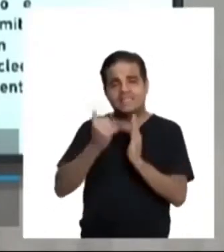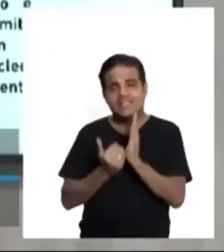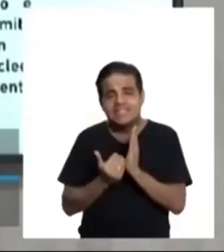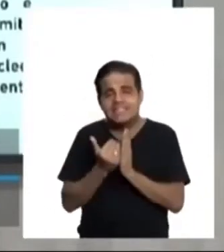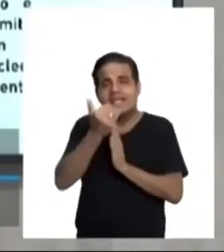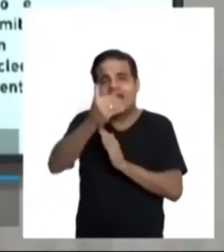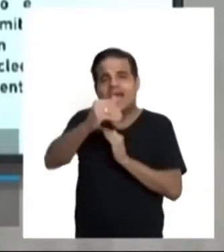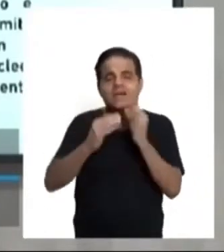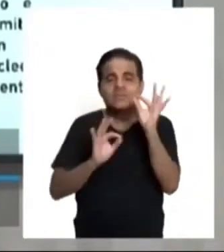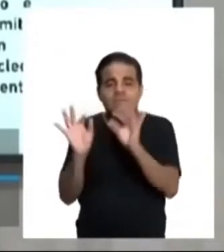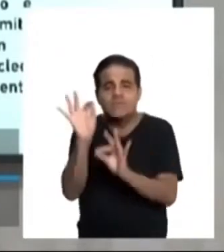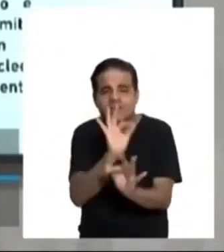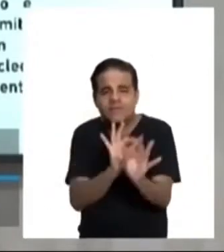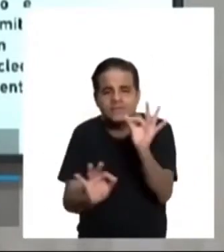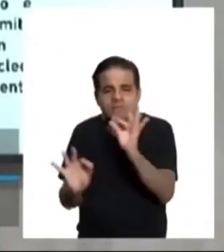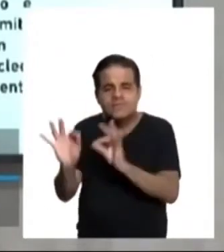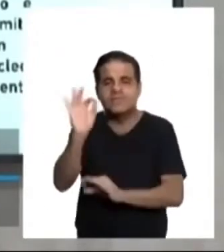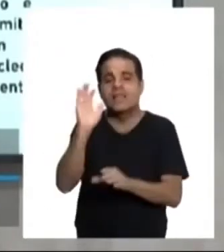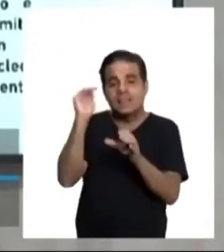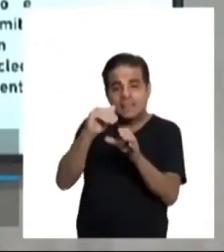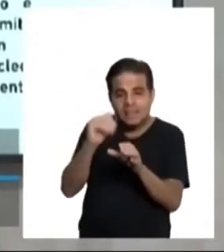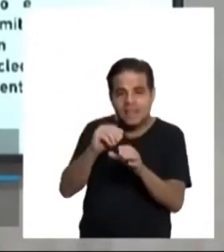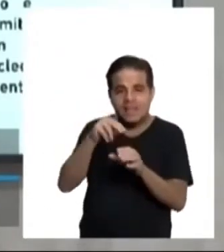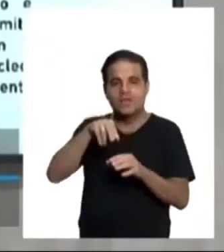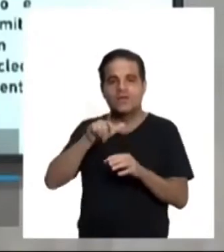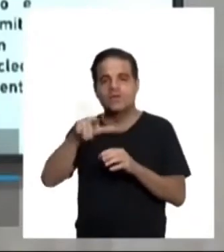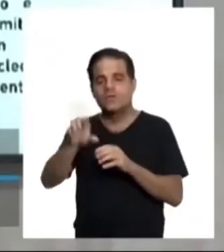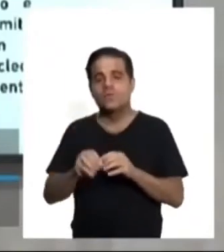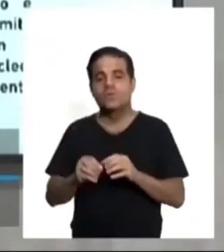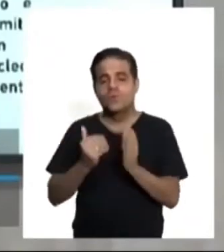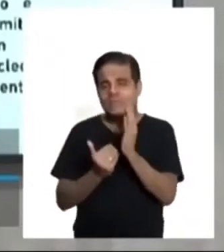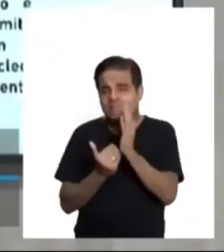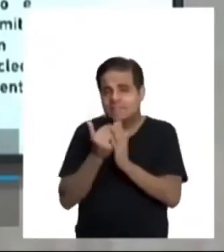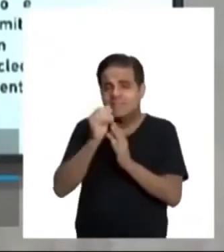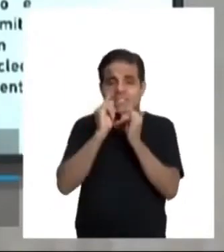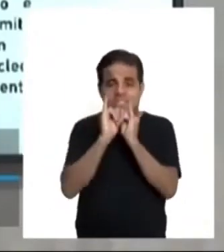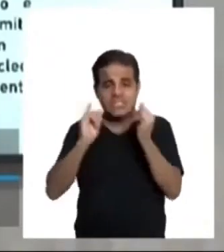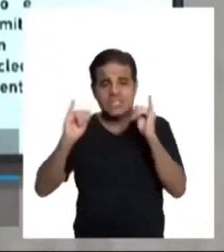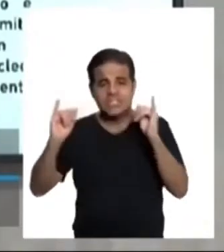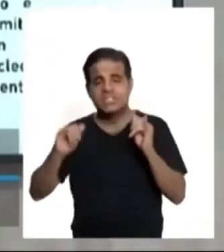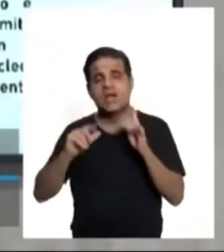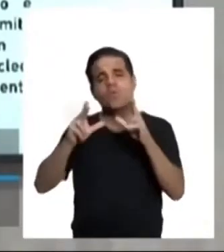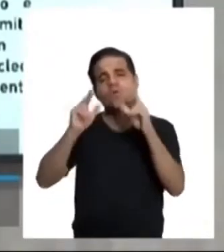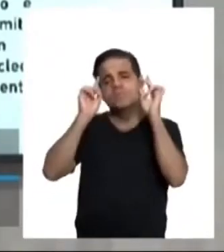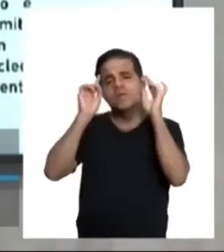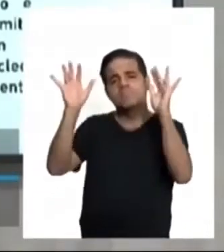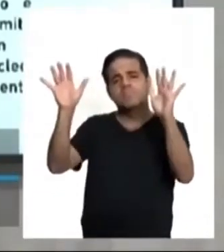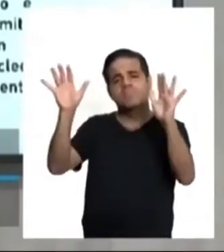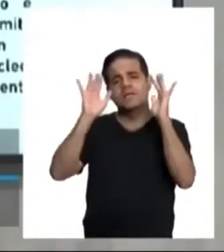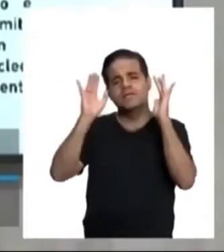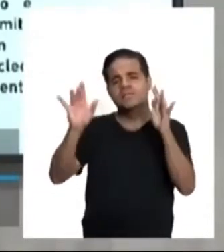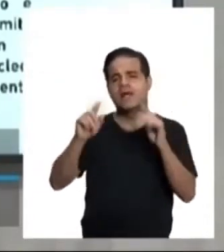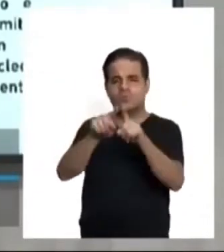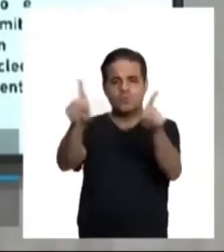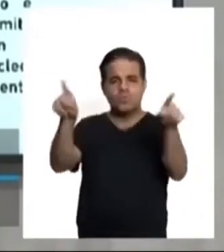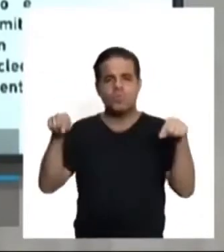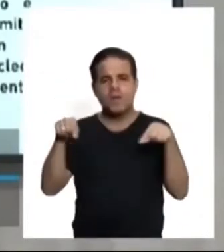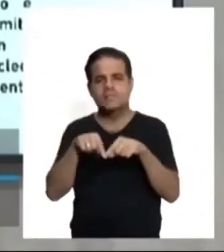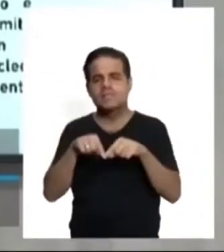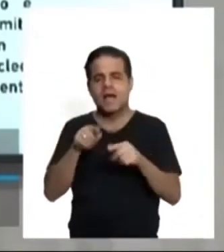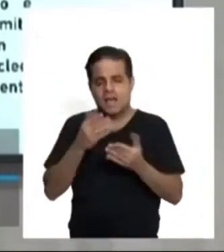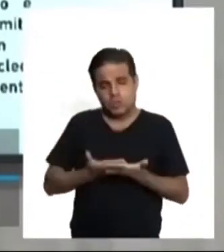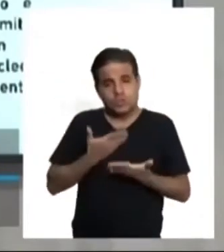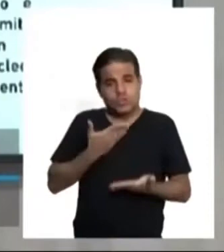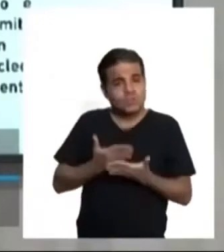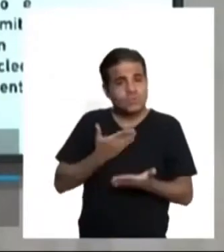de partículas no núcleo, excesso de energia no núcleo. É como se você pensasse, por exemplo, numa sala, sua sala de